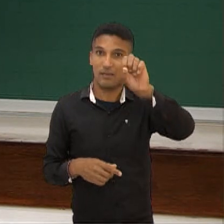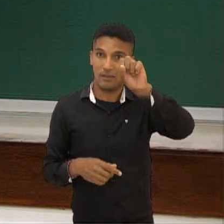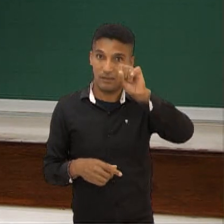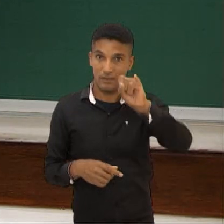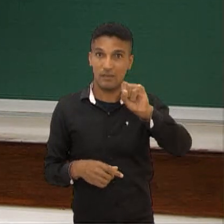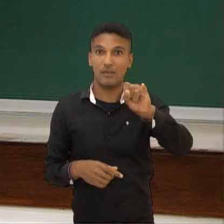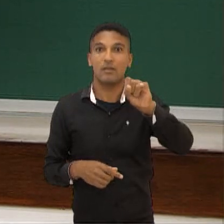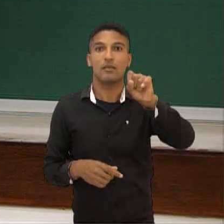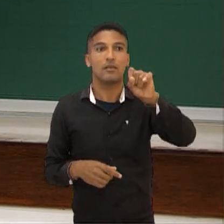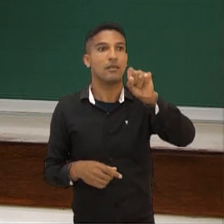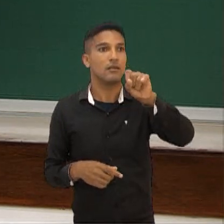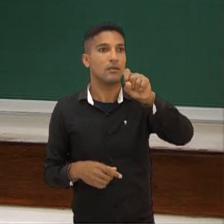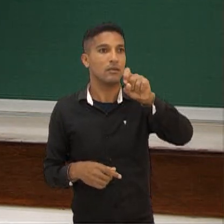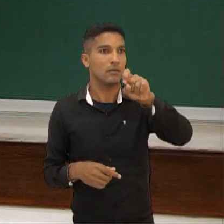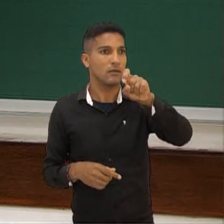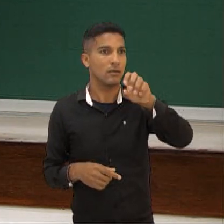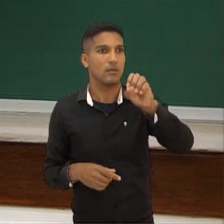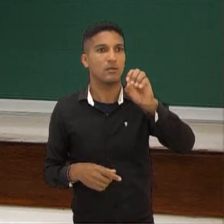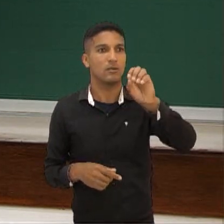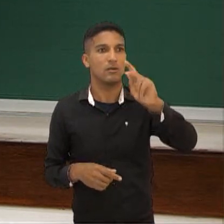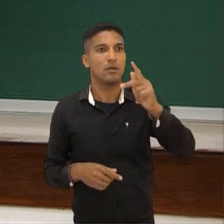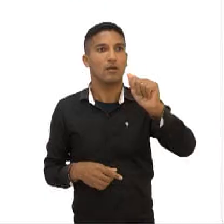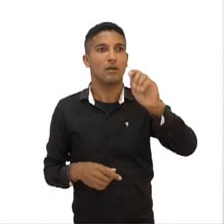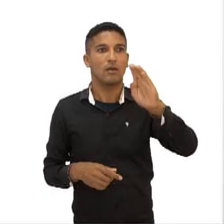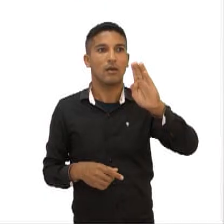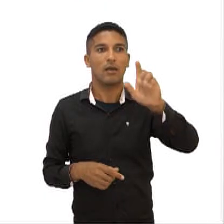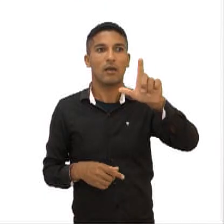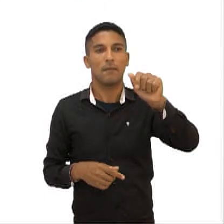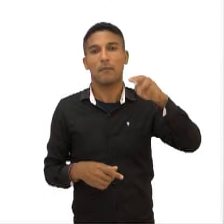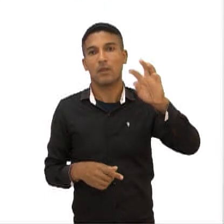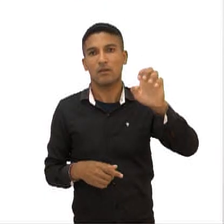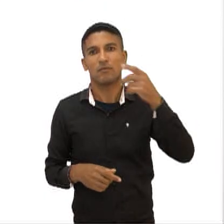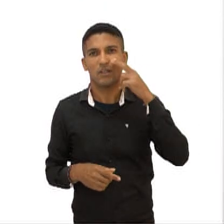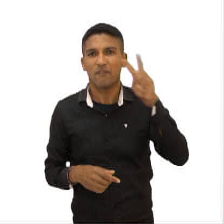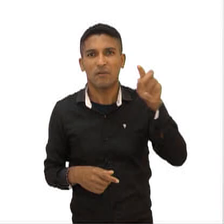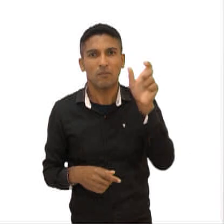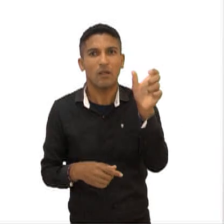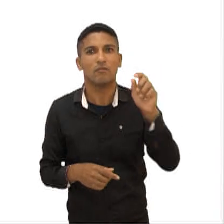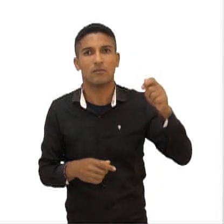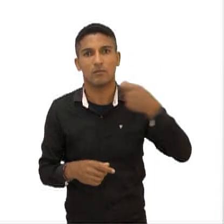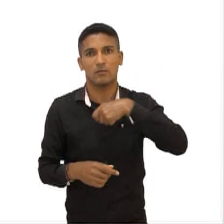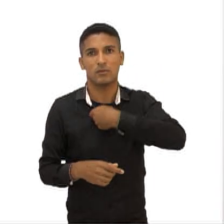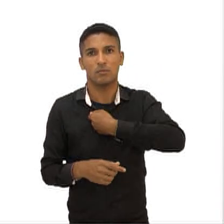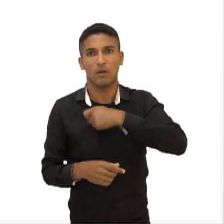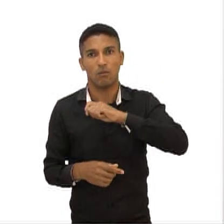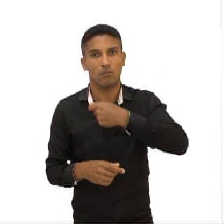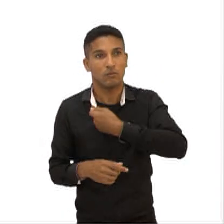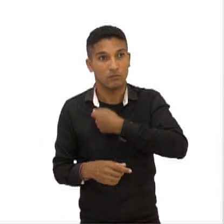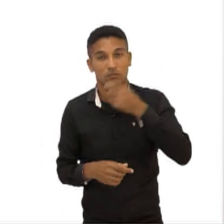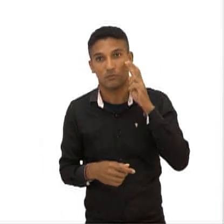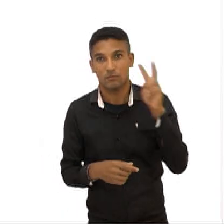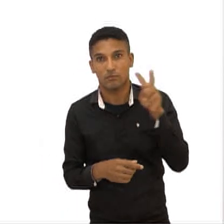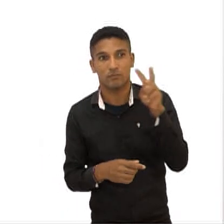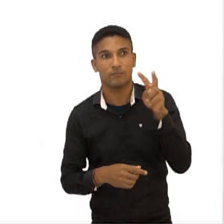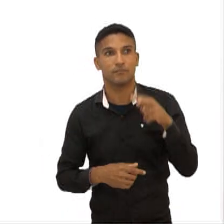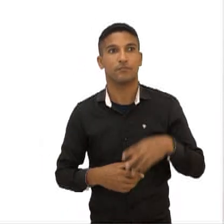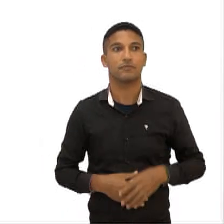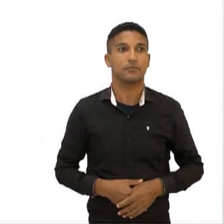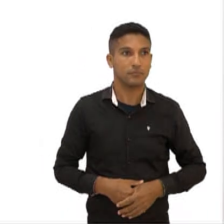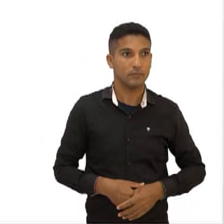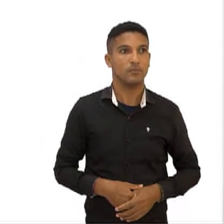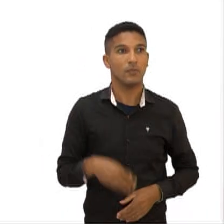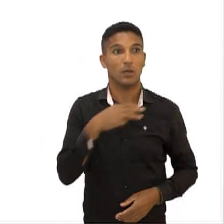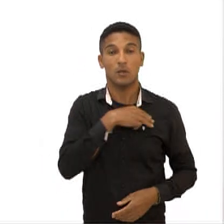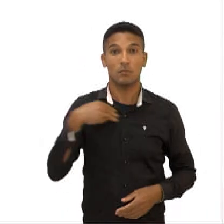essas pessoas, todos esses falantes. A ver, Agustín Panizo, linguista do Ministério de Cultura, destacou que